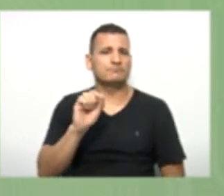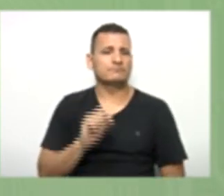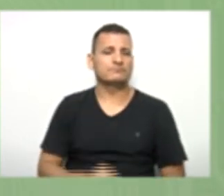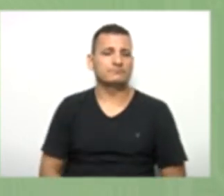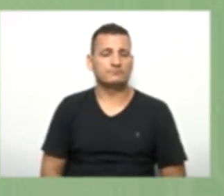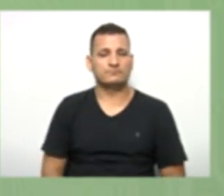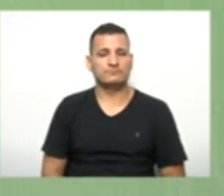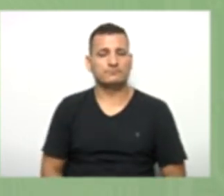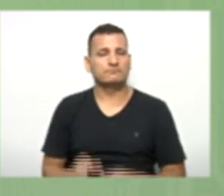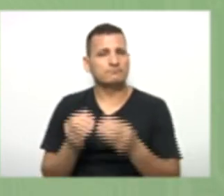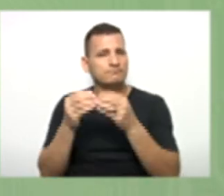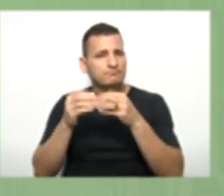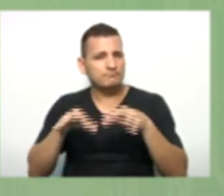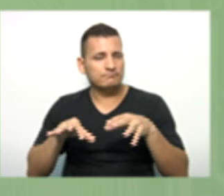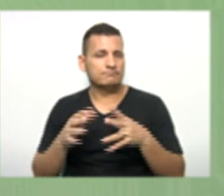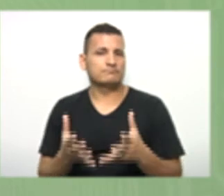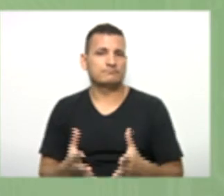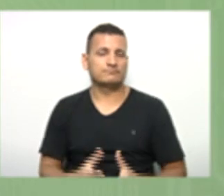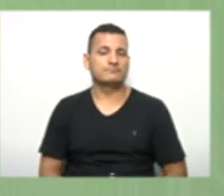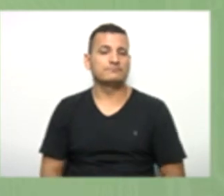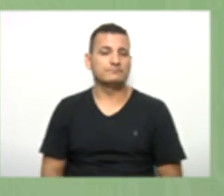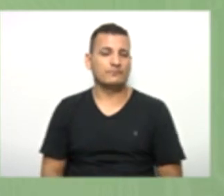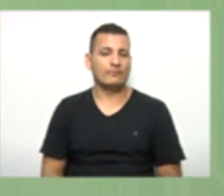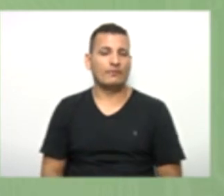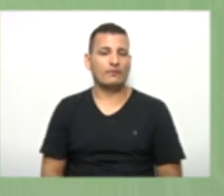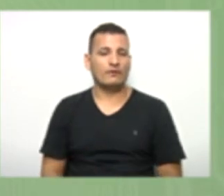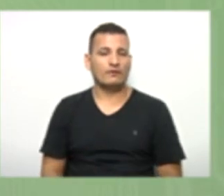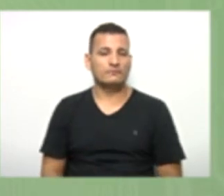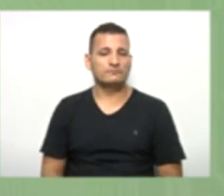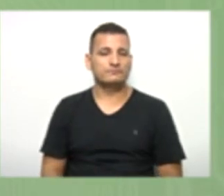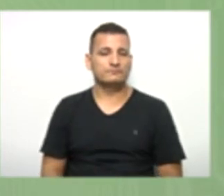Prejuízo. Ah, isso é um ato